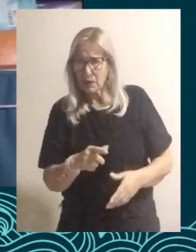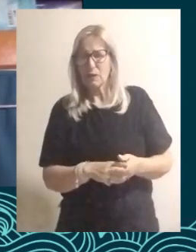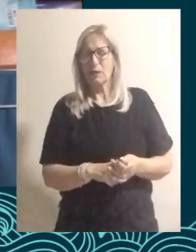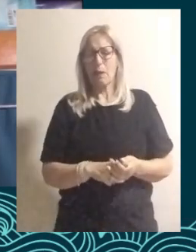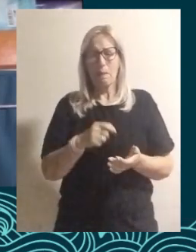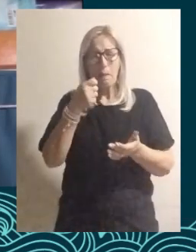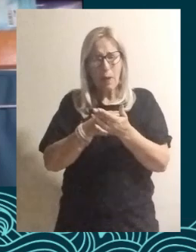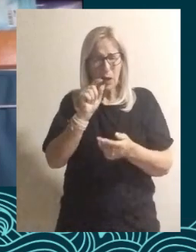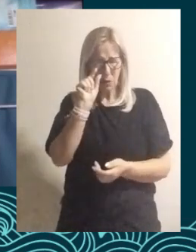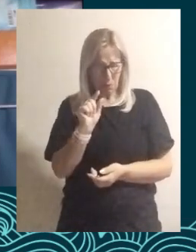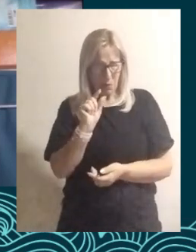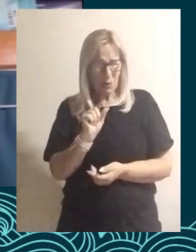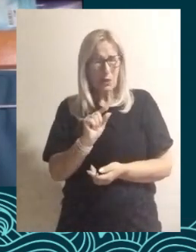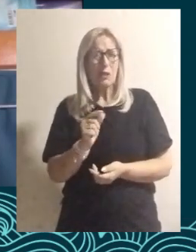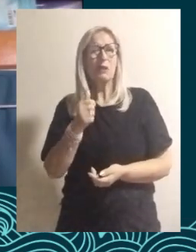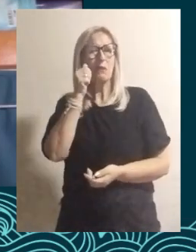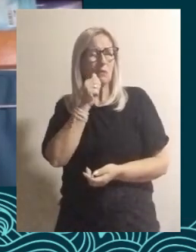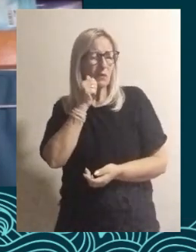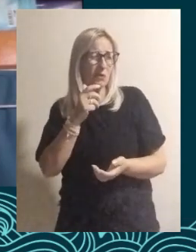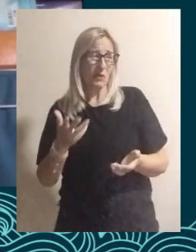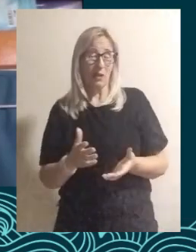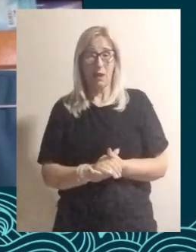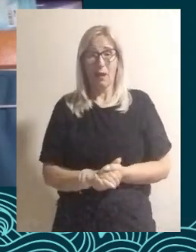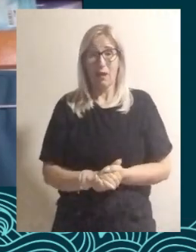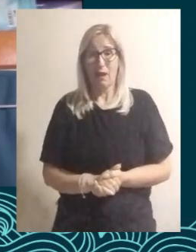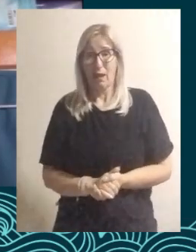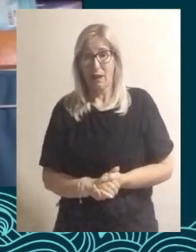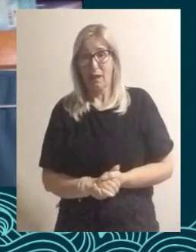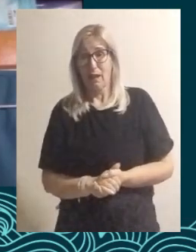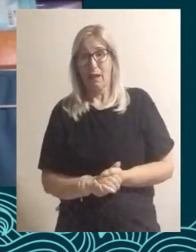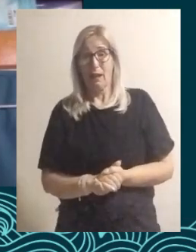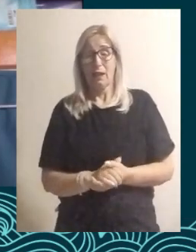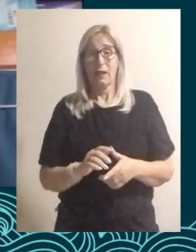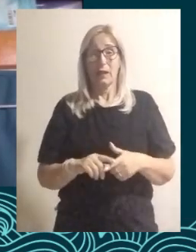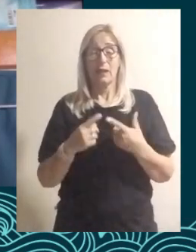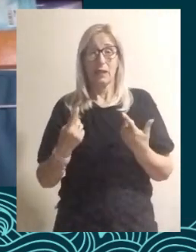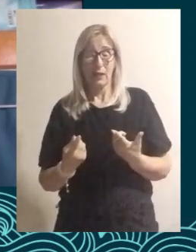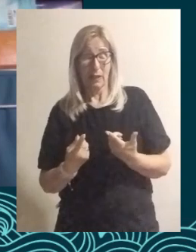menos respeitada, que é menos paga, que é mais vulnerável,